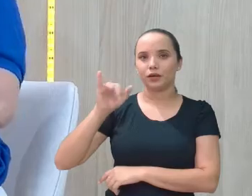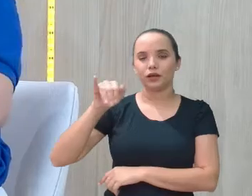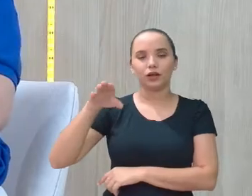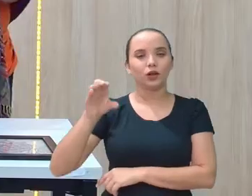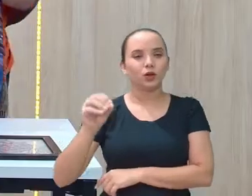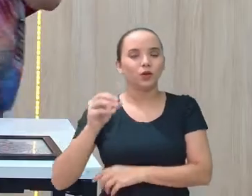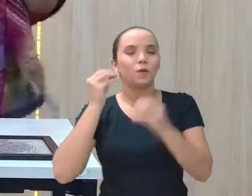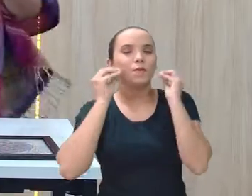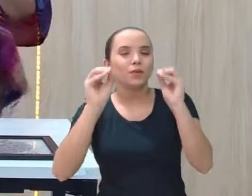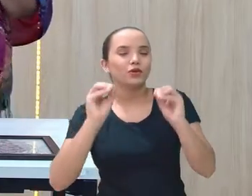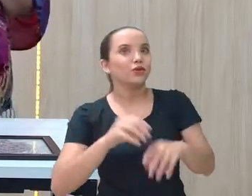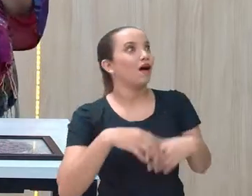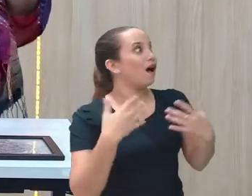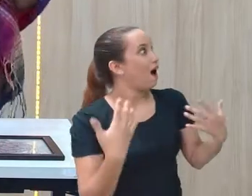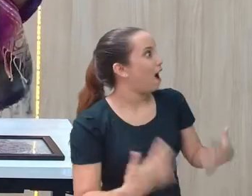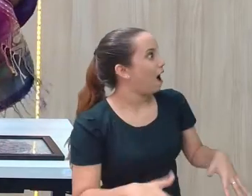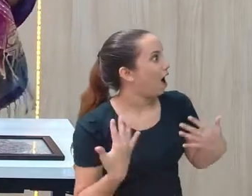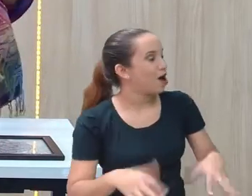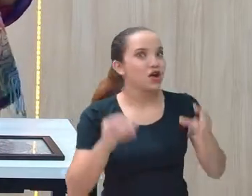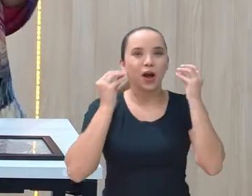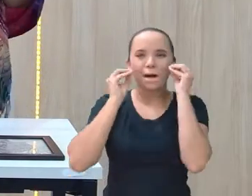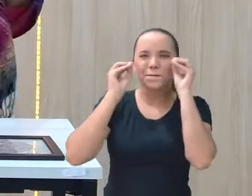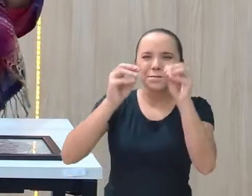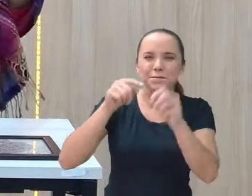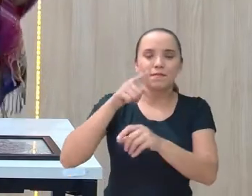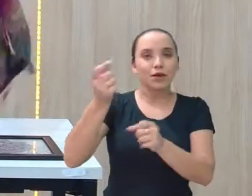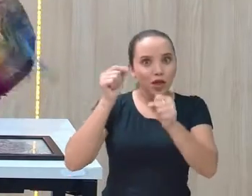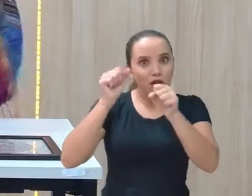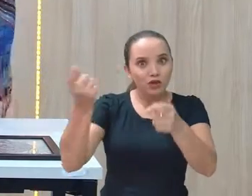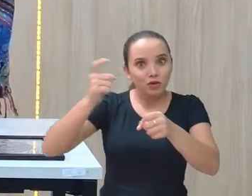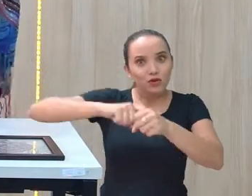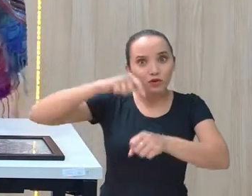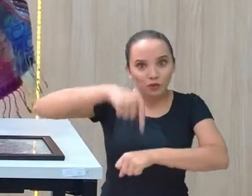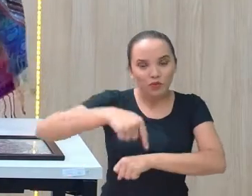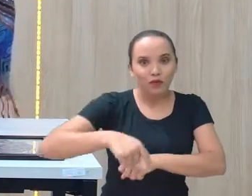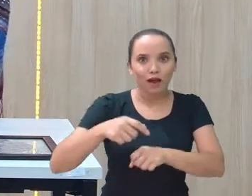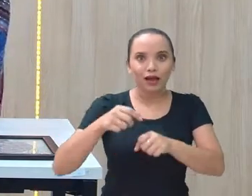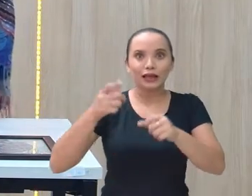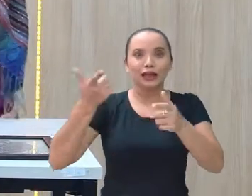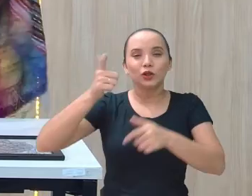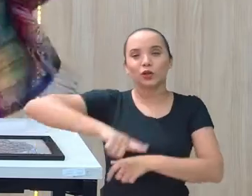Sabino, um beijo para vocês. Estejam aqui novamente.